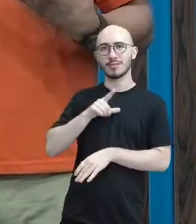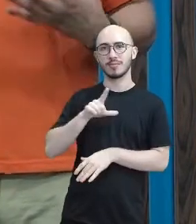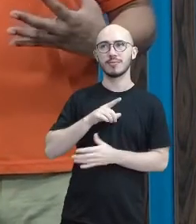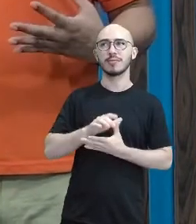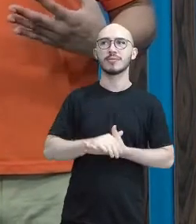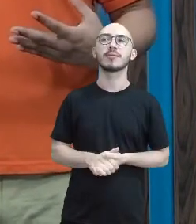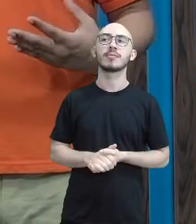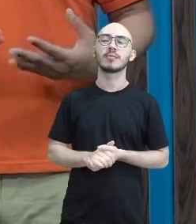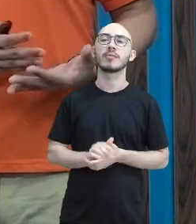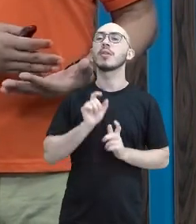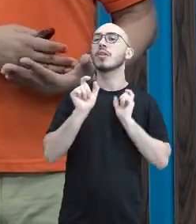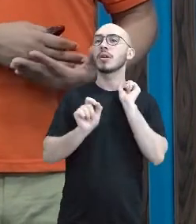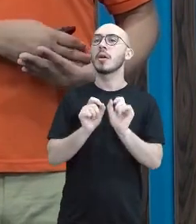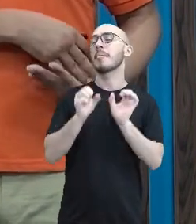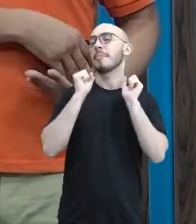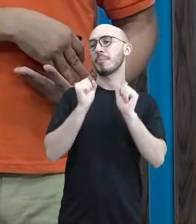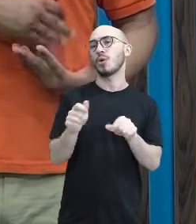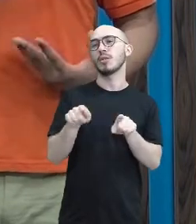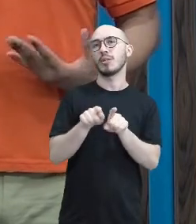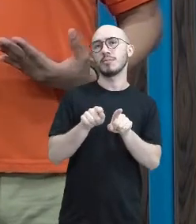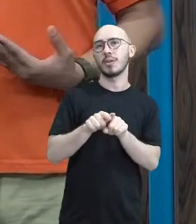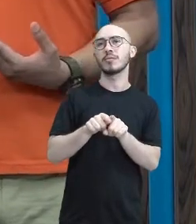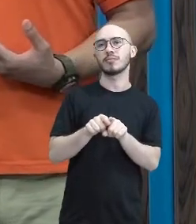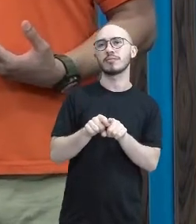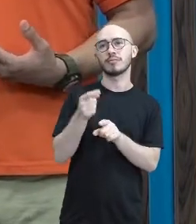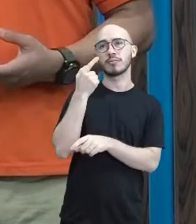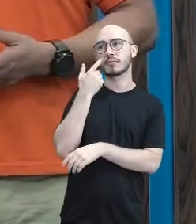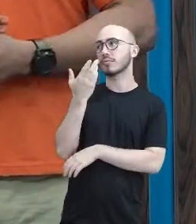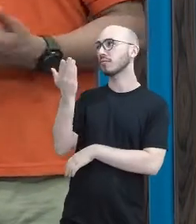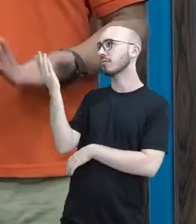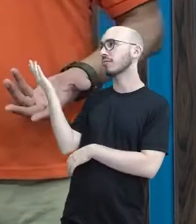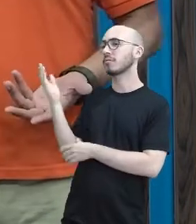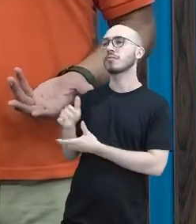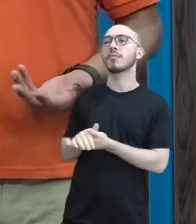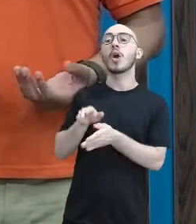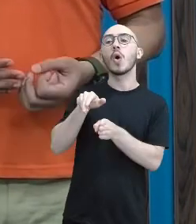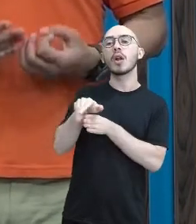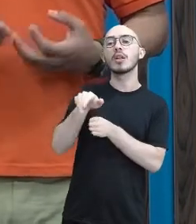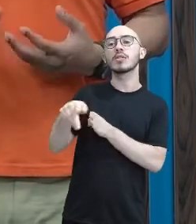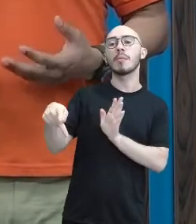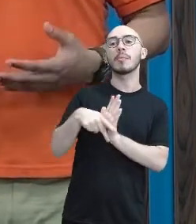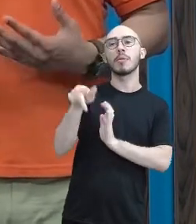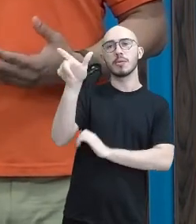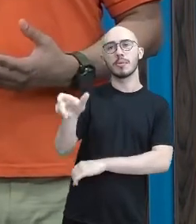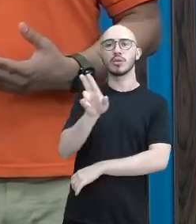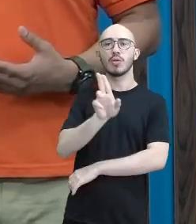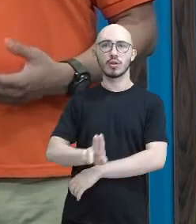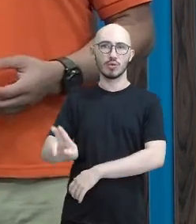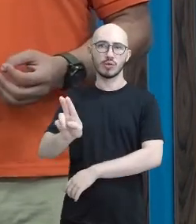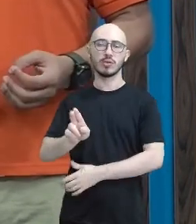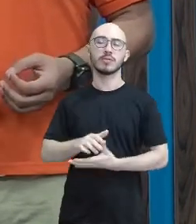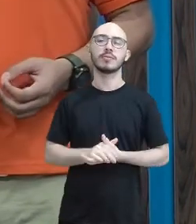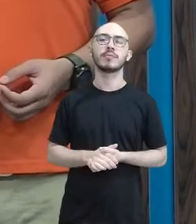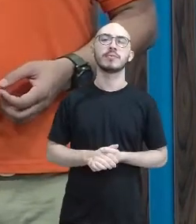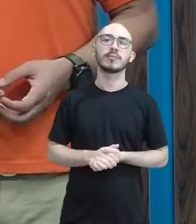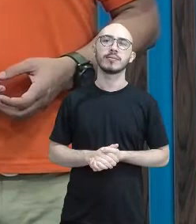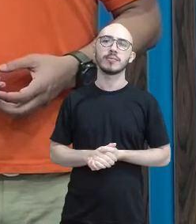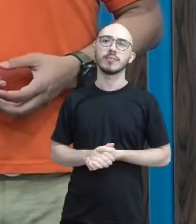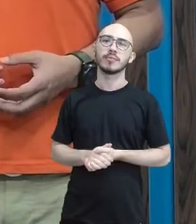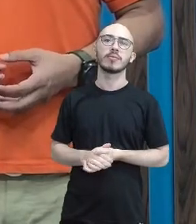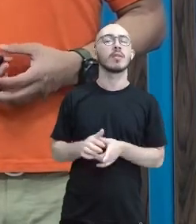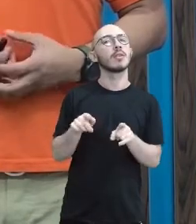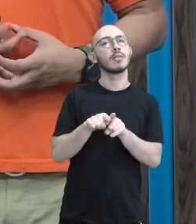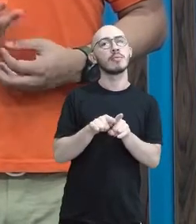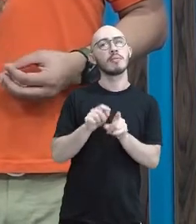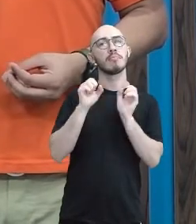Esse manual pode vir como um guia do usuário, que é a mesma coisa que o manual, tá? User guide. Pode vir